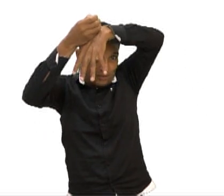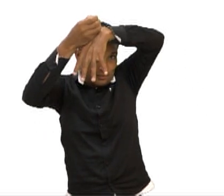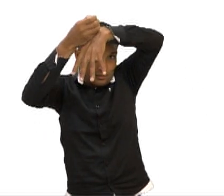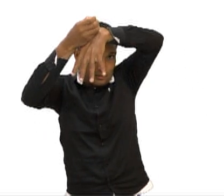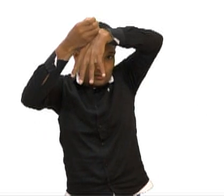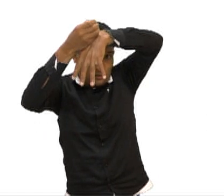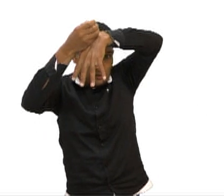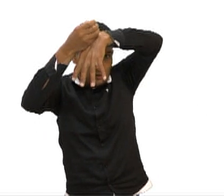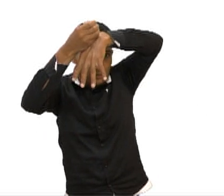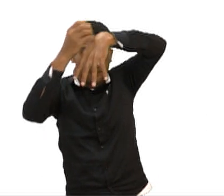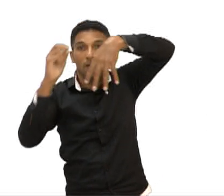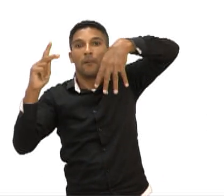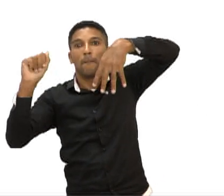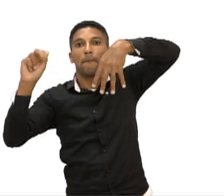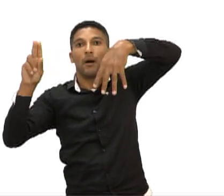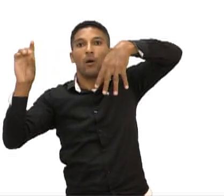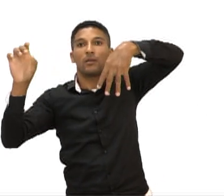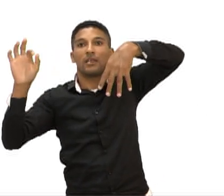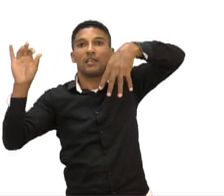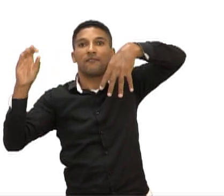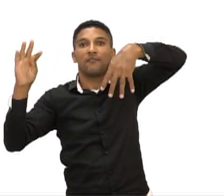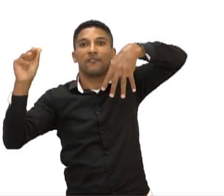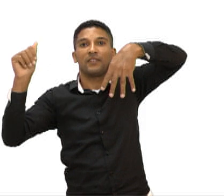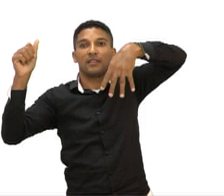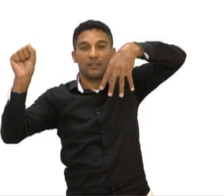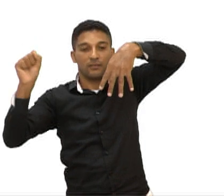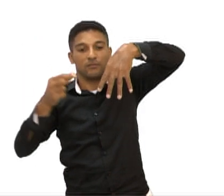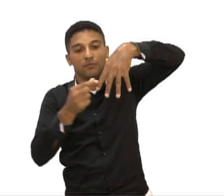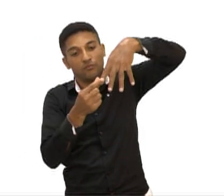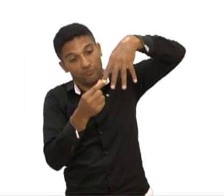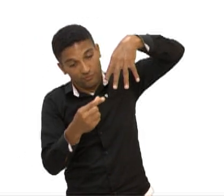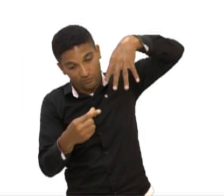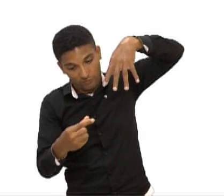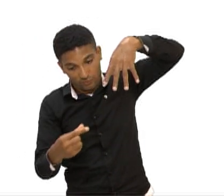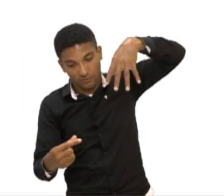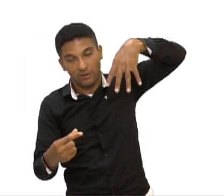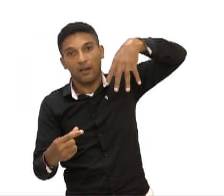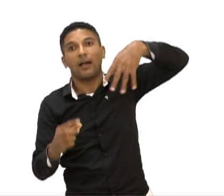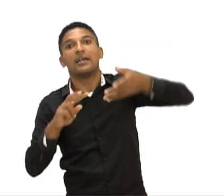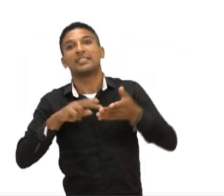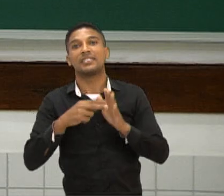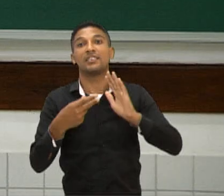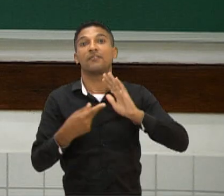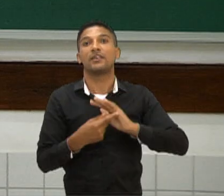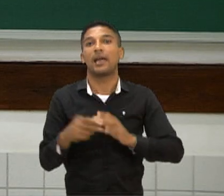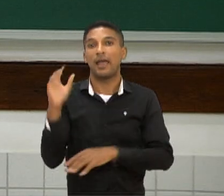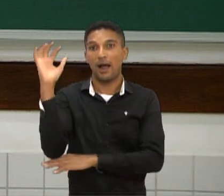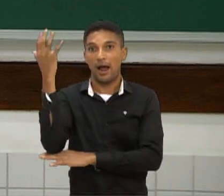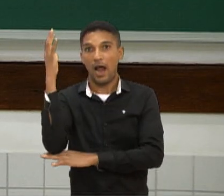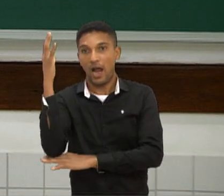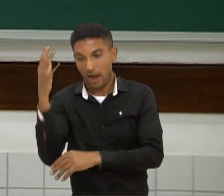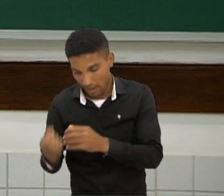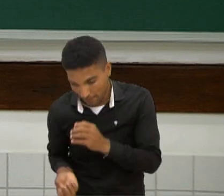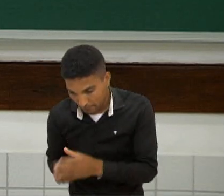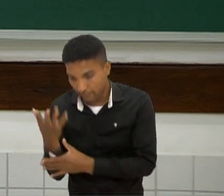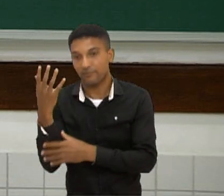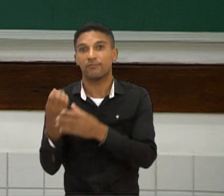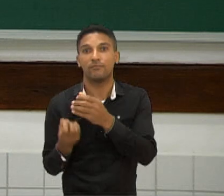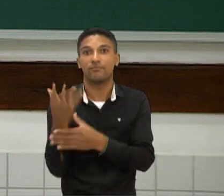fitas é... Alternativa correta, as fitas têm o significado do renascimento das árvores, ok? Que é vida,